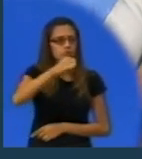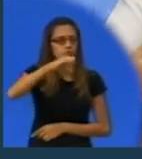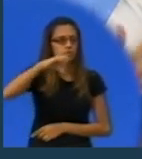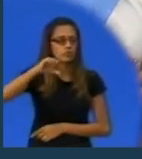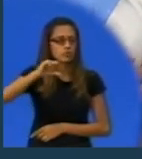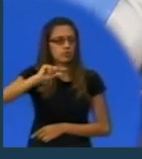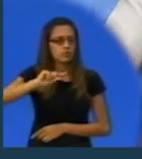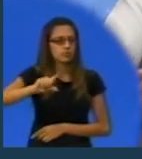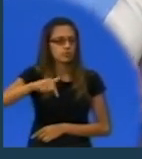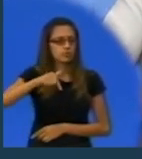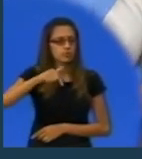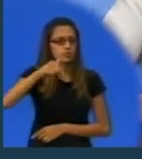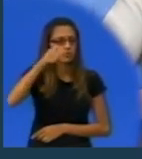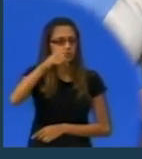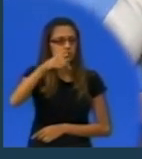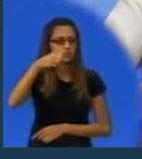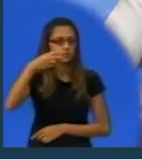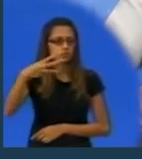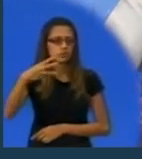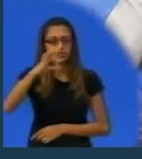99%, quase que 100%,